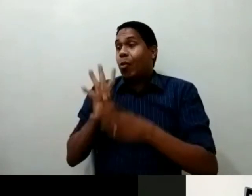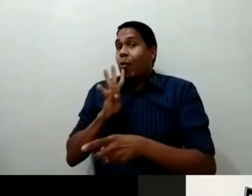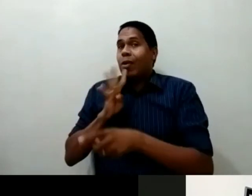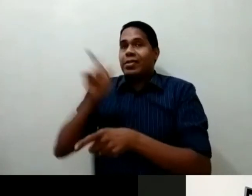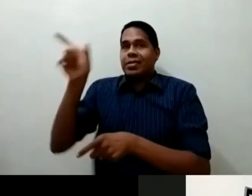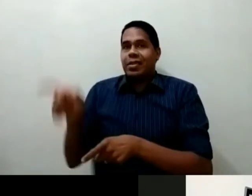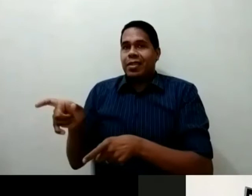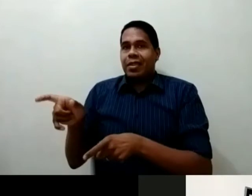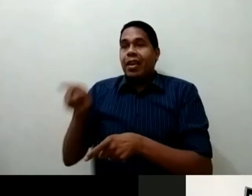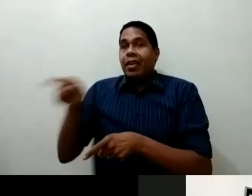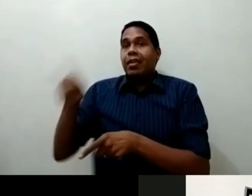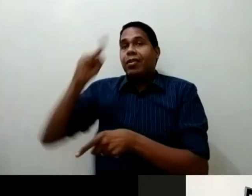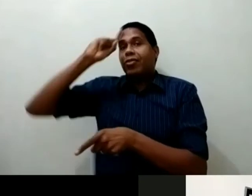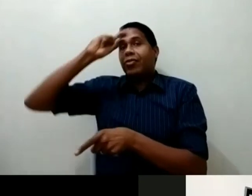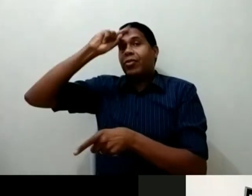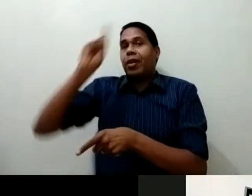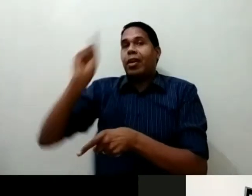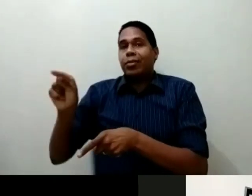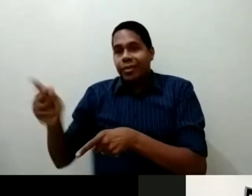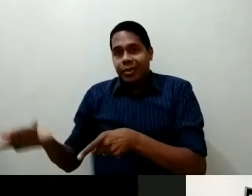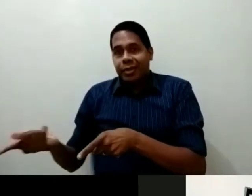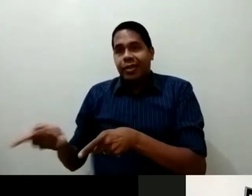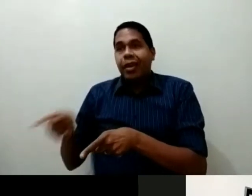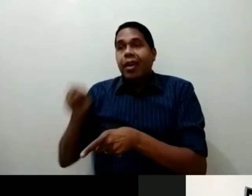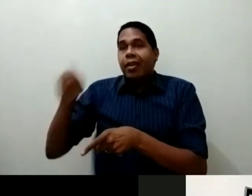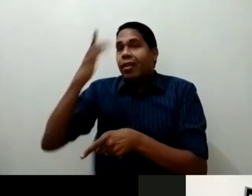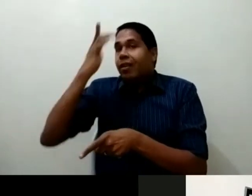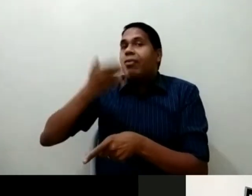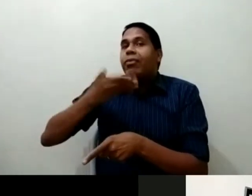de outros sujeitos. Às vezes a pessoa